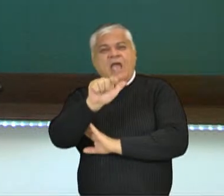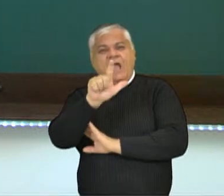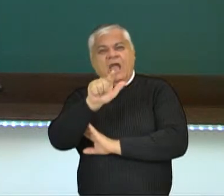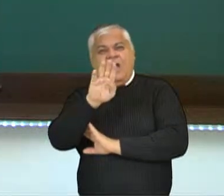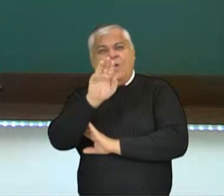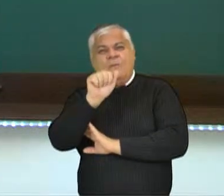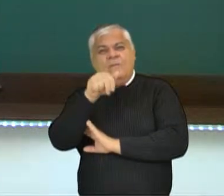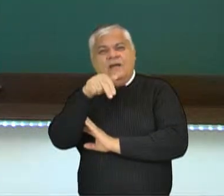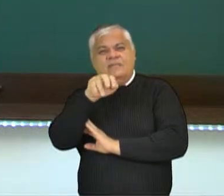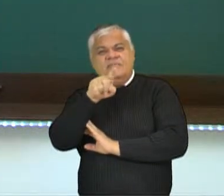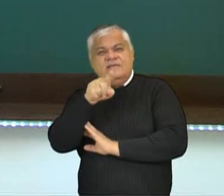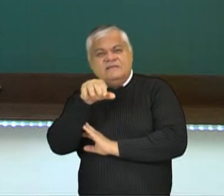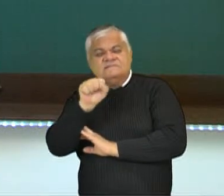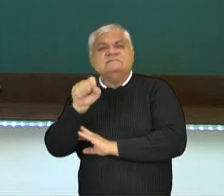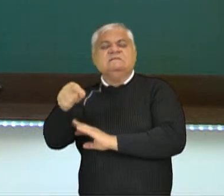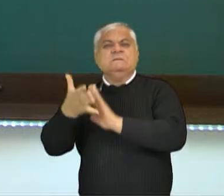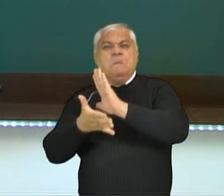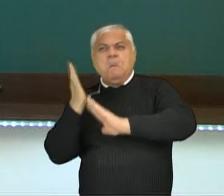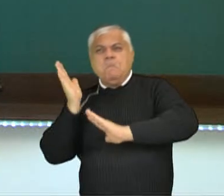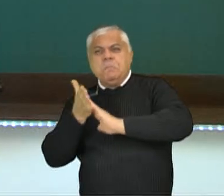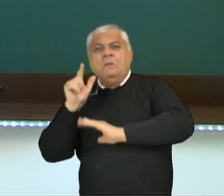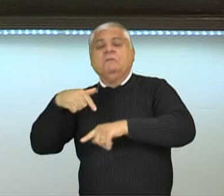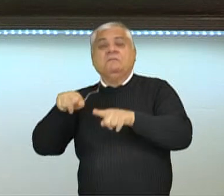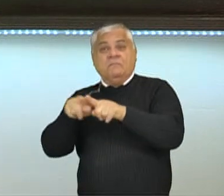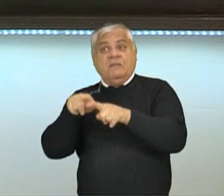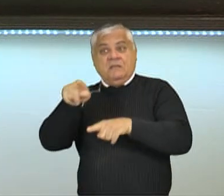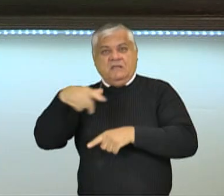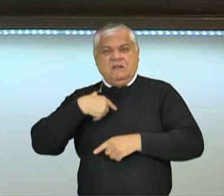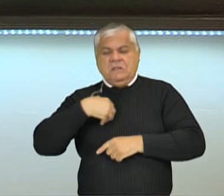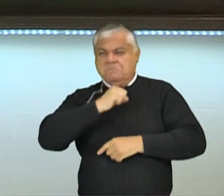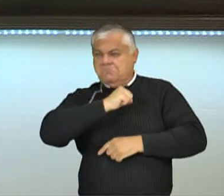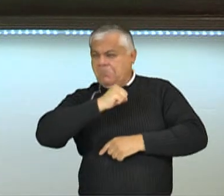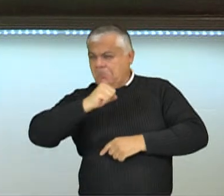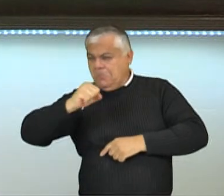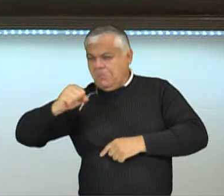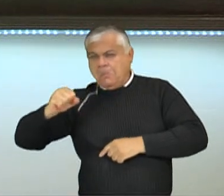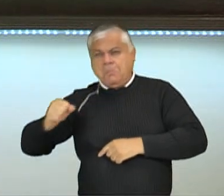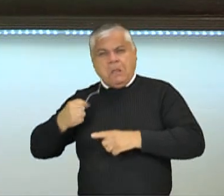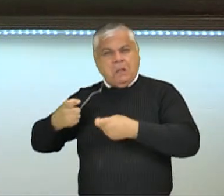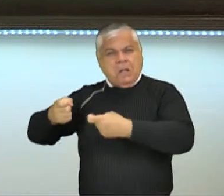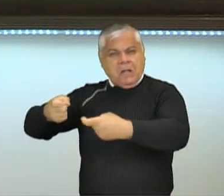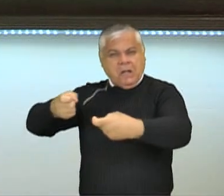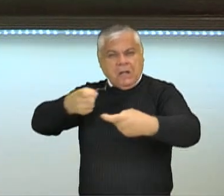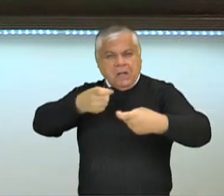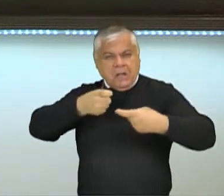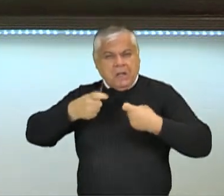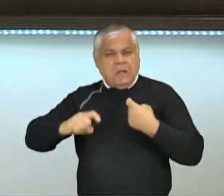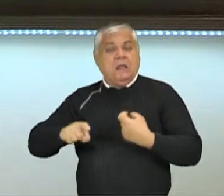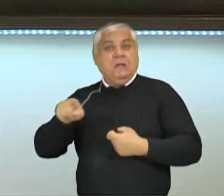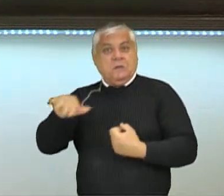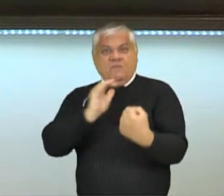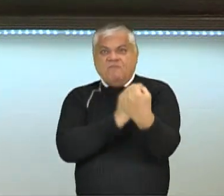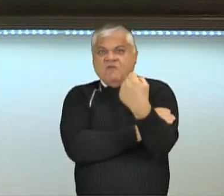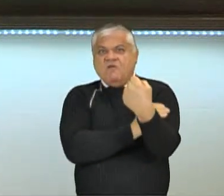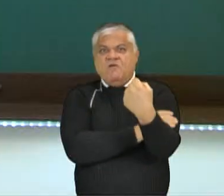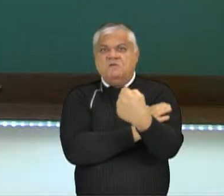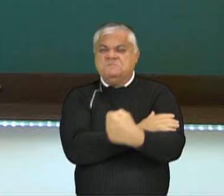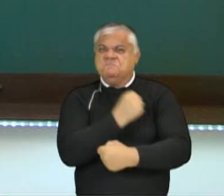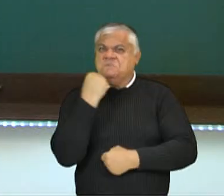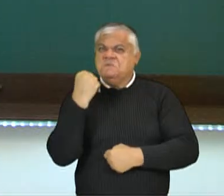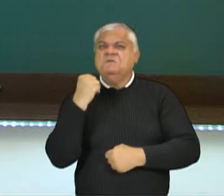O Mladić, chamado de açougueiro da Bósnia, né, para vocês terem uma ideia aí da força, né, do